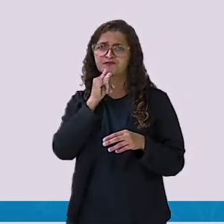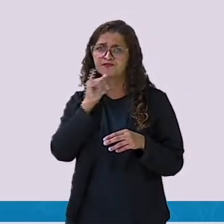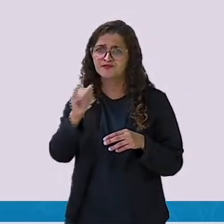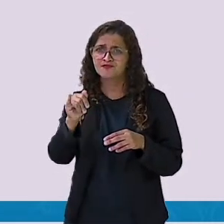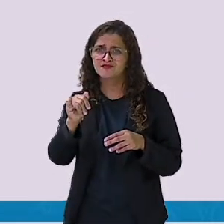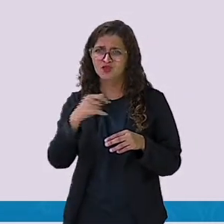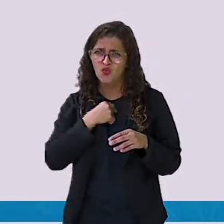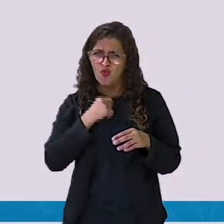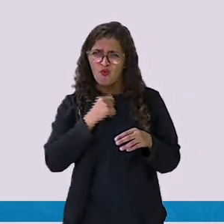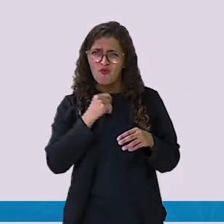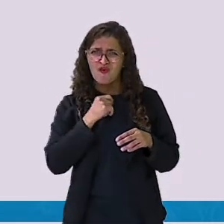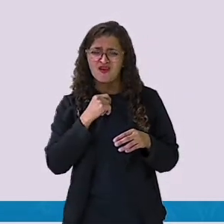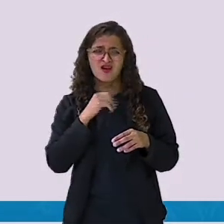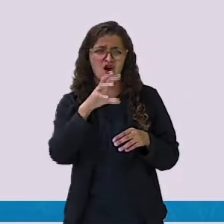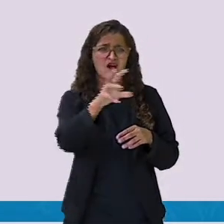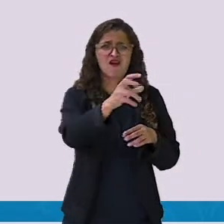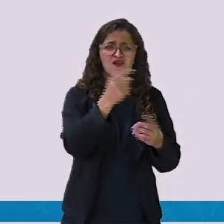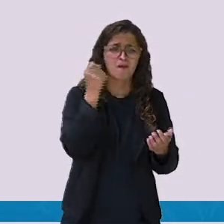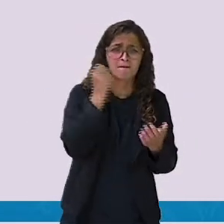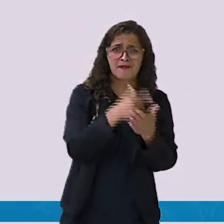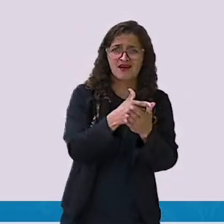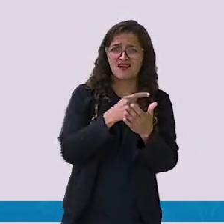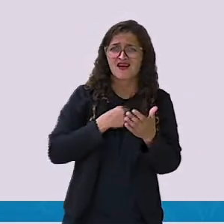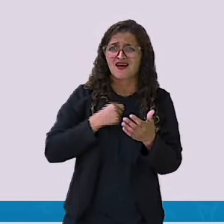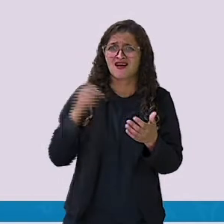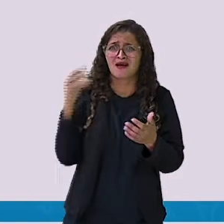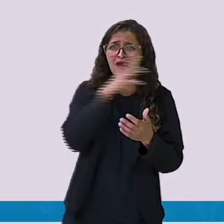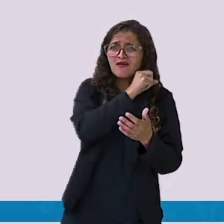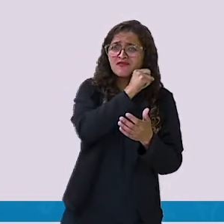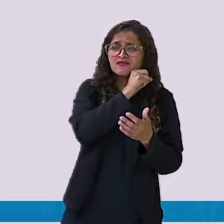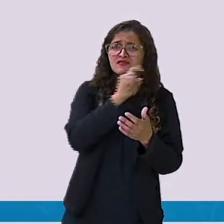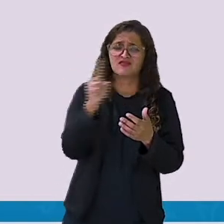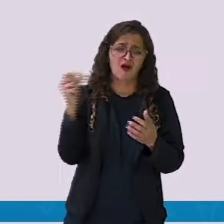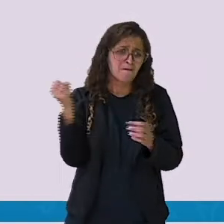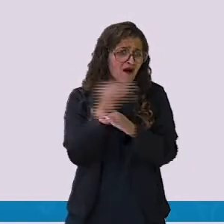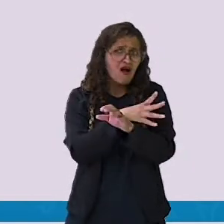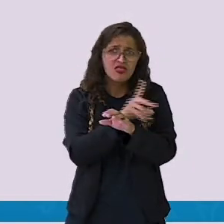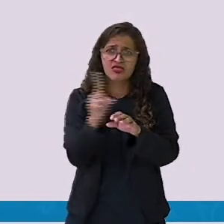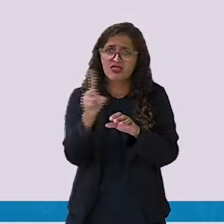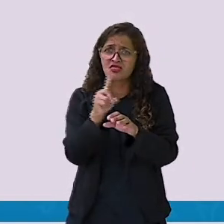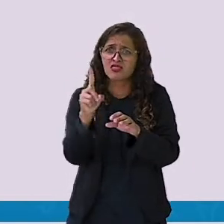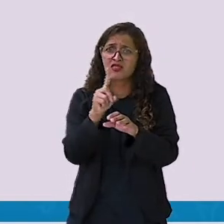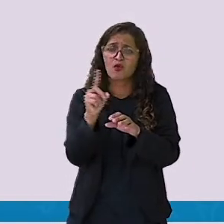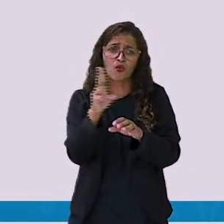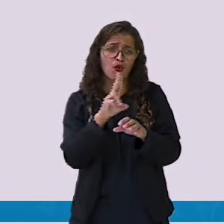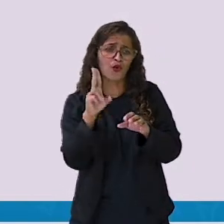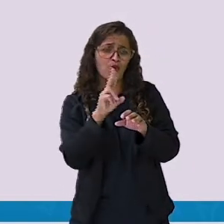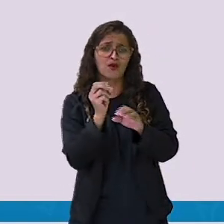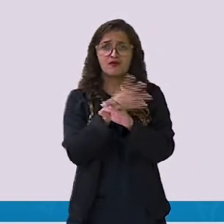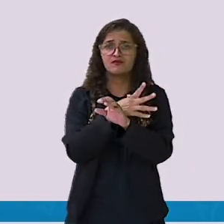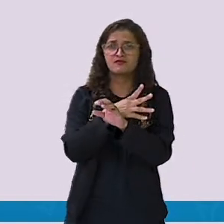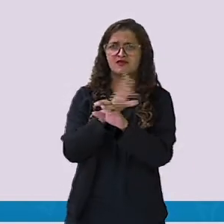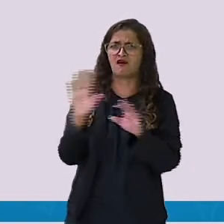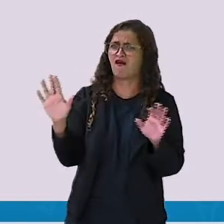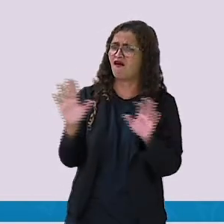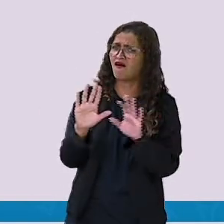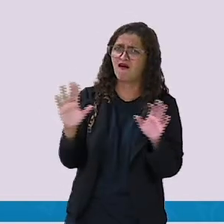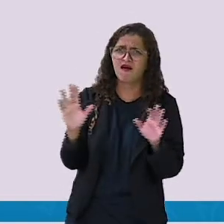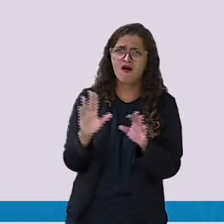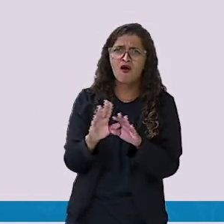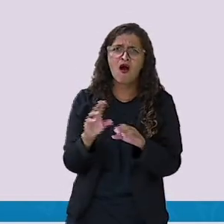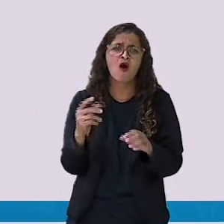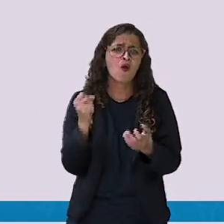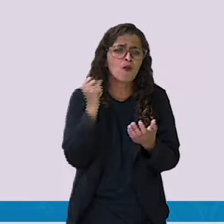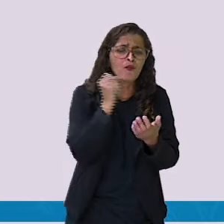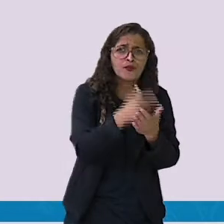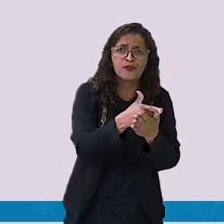não queremos que ela acabe no dia seguinte. Usou, acabou. Não. Nós precisamos, principalmente uniformes, né? Vamos pensar no nosso